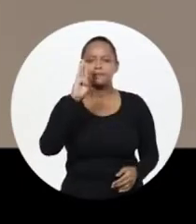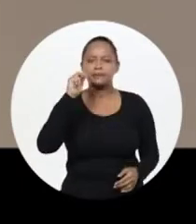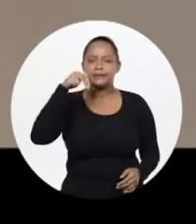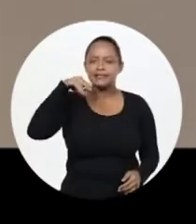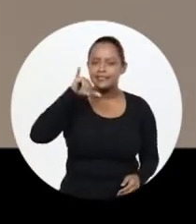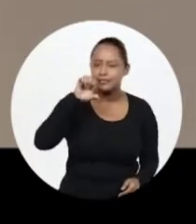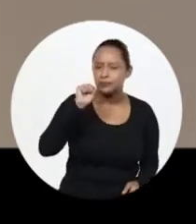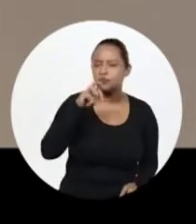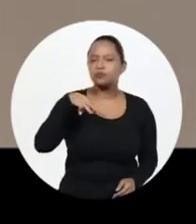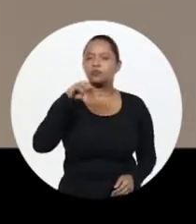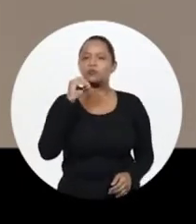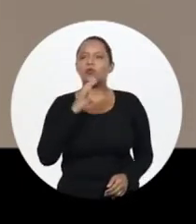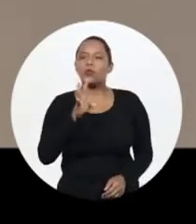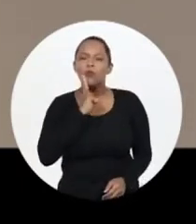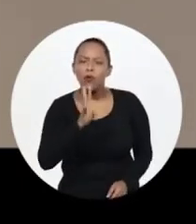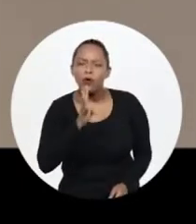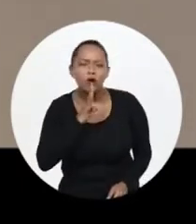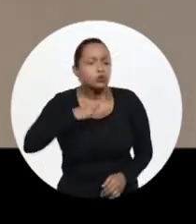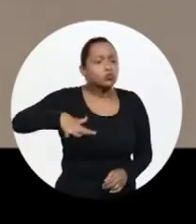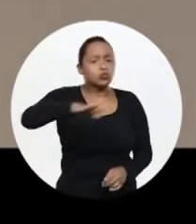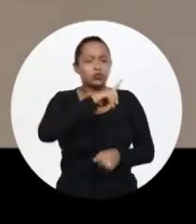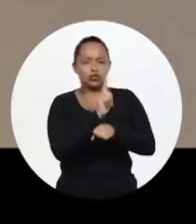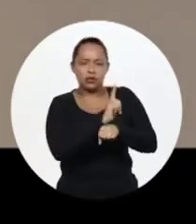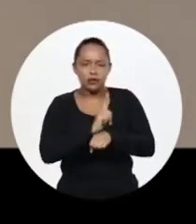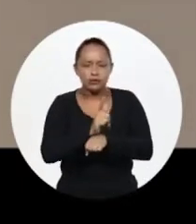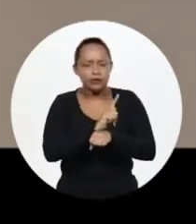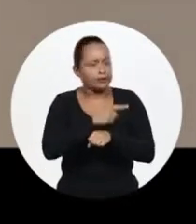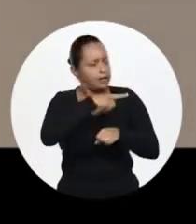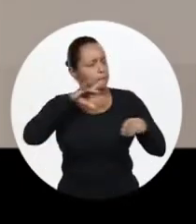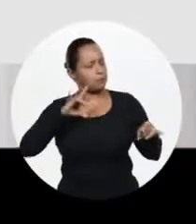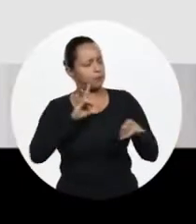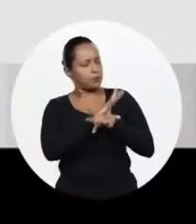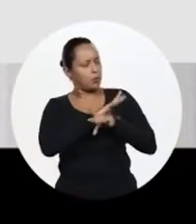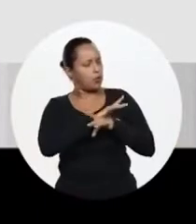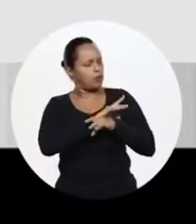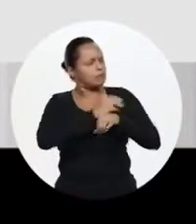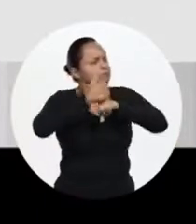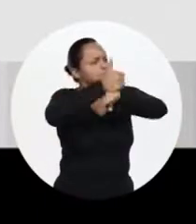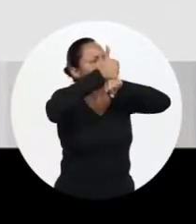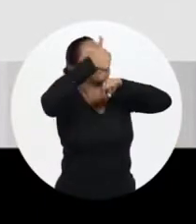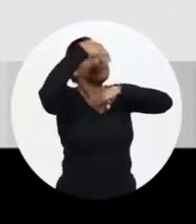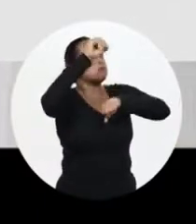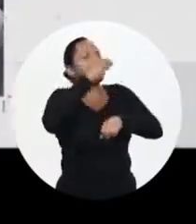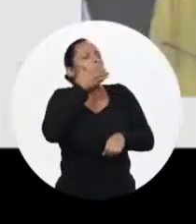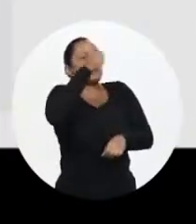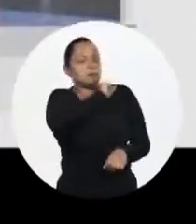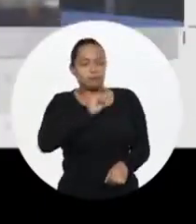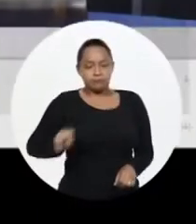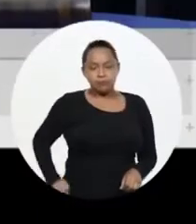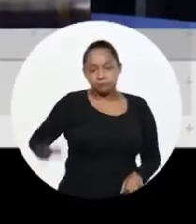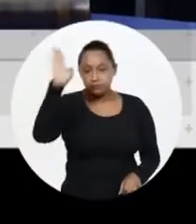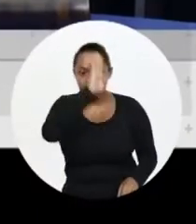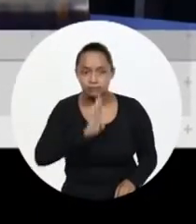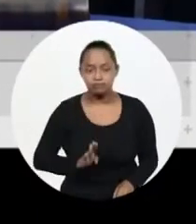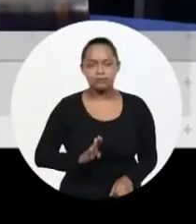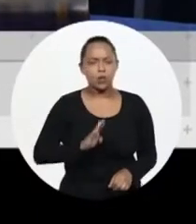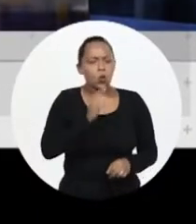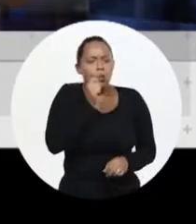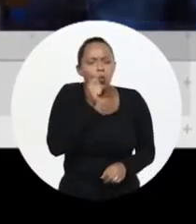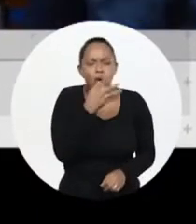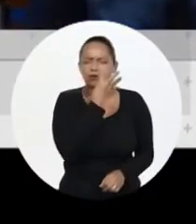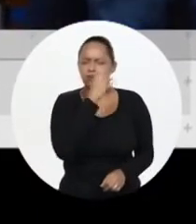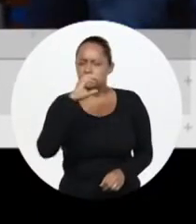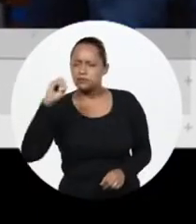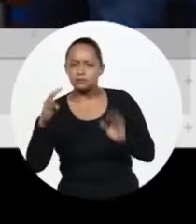e conhece tudo sobre gestão. Está preparado. É um dos 10 melhores senadores do Brasil. Quase